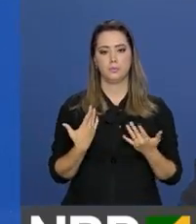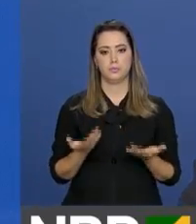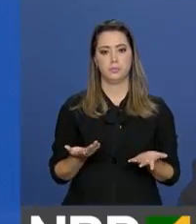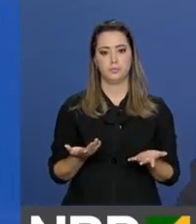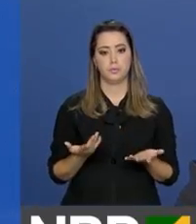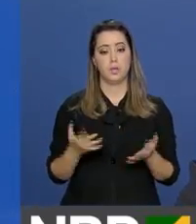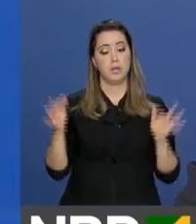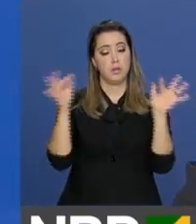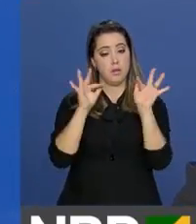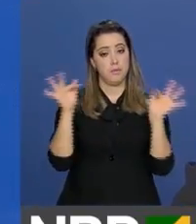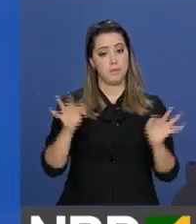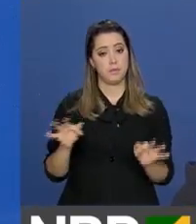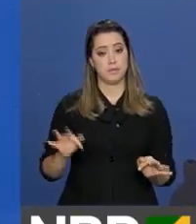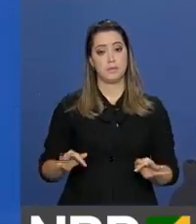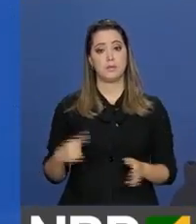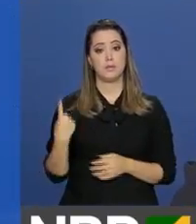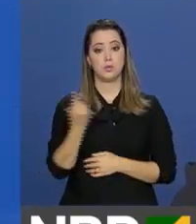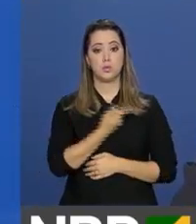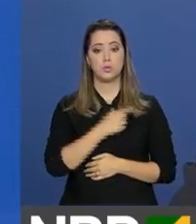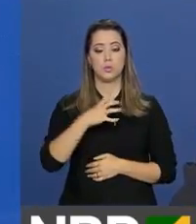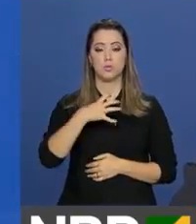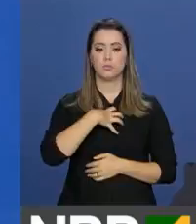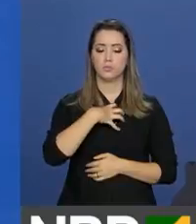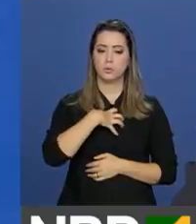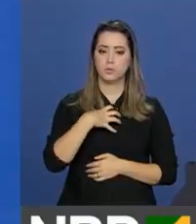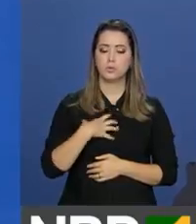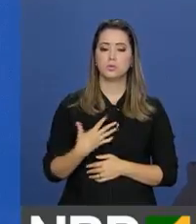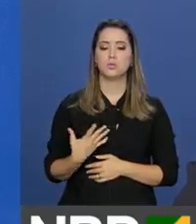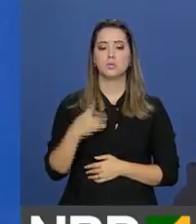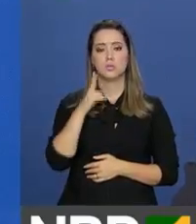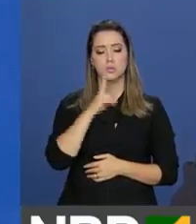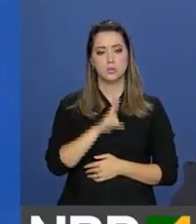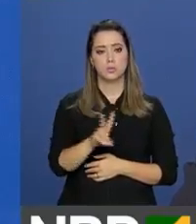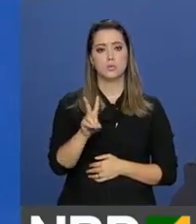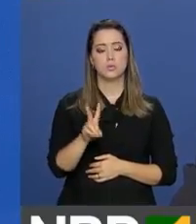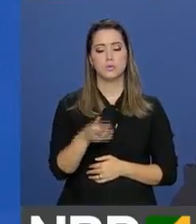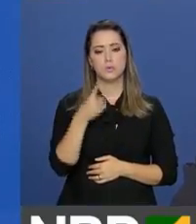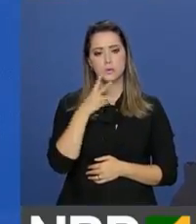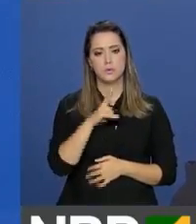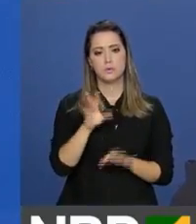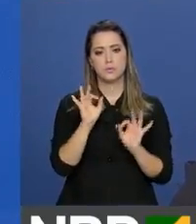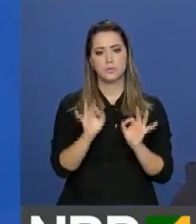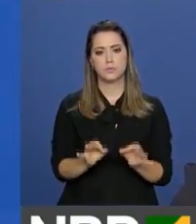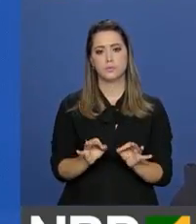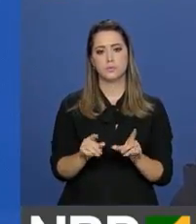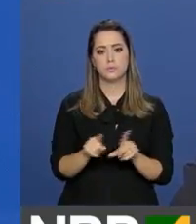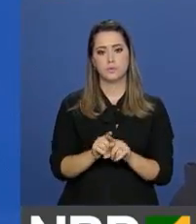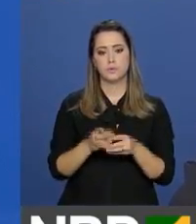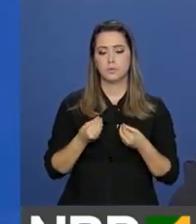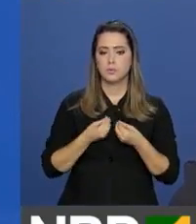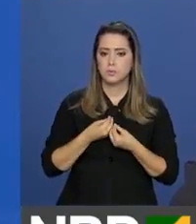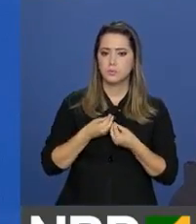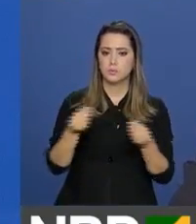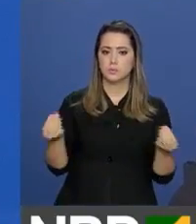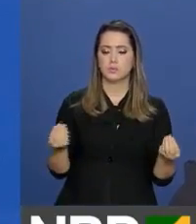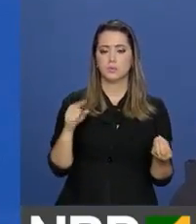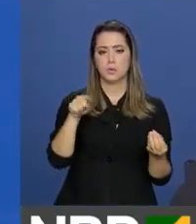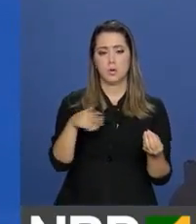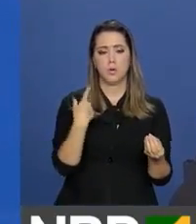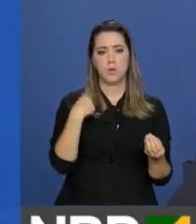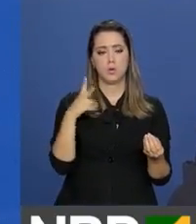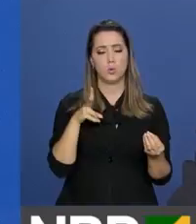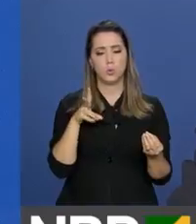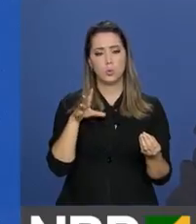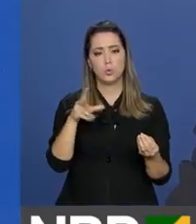da satisfação que tivemos de ouvir, falo por mim, mas seguramente transmito a imagem que